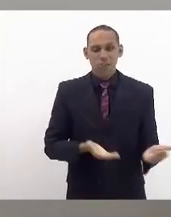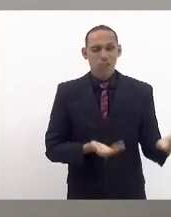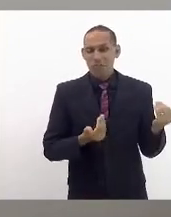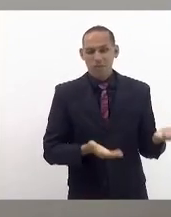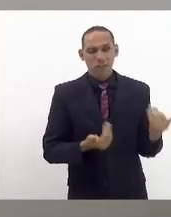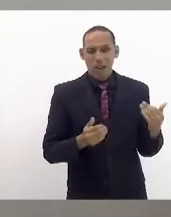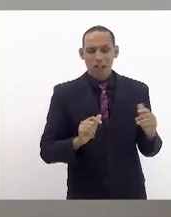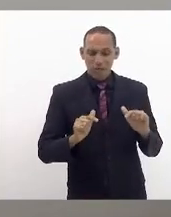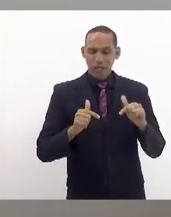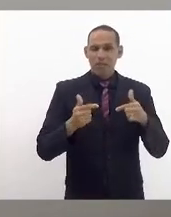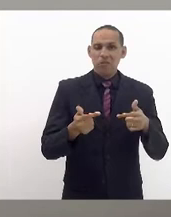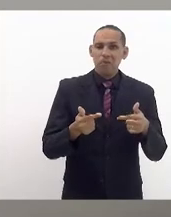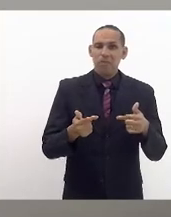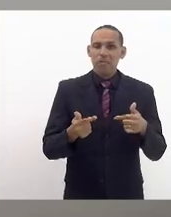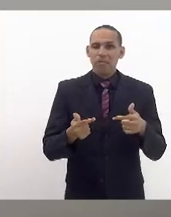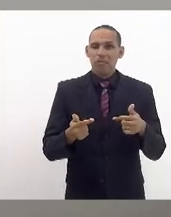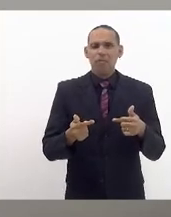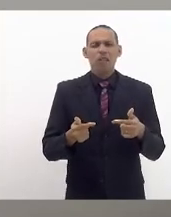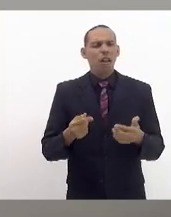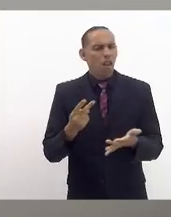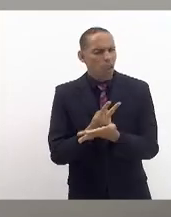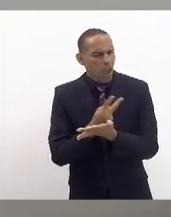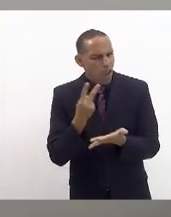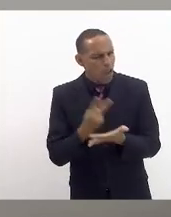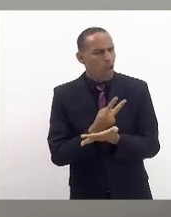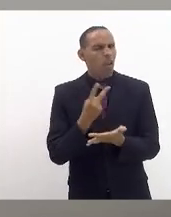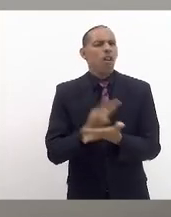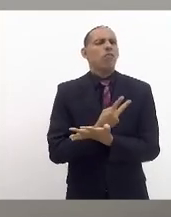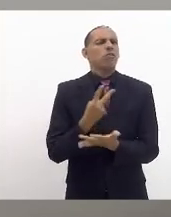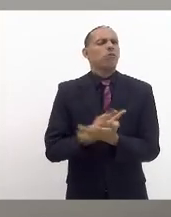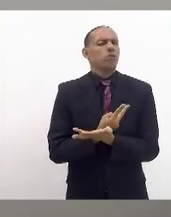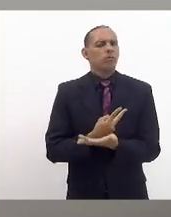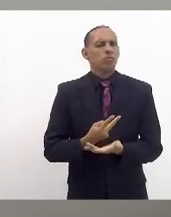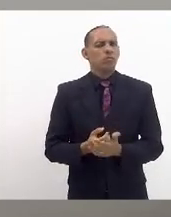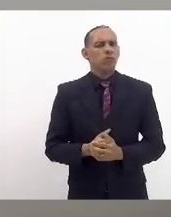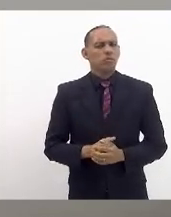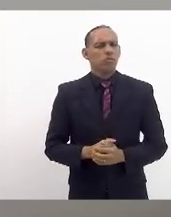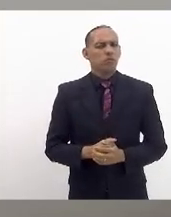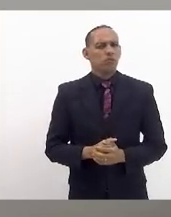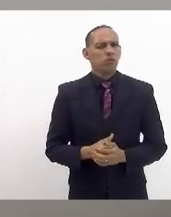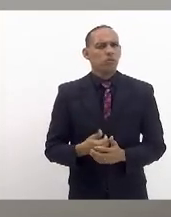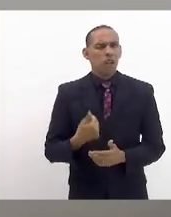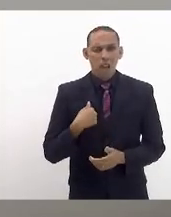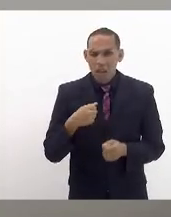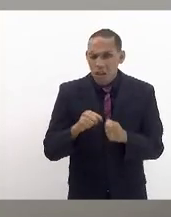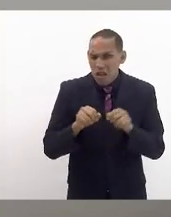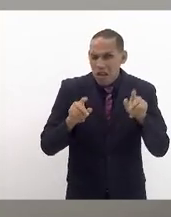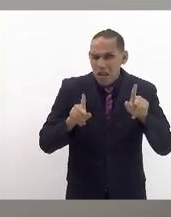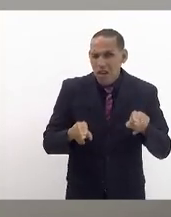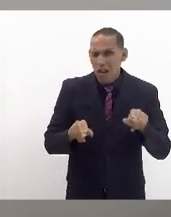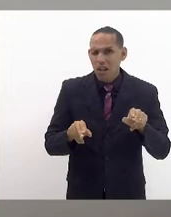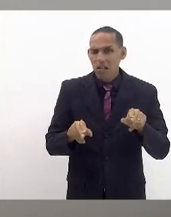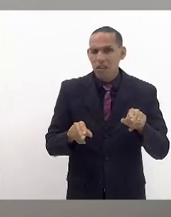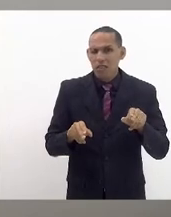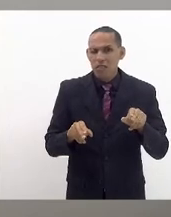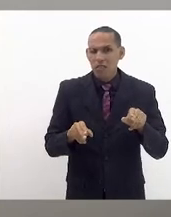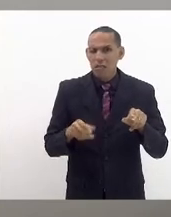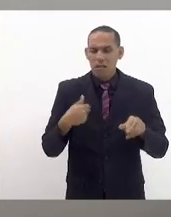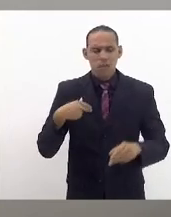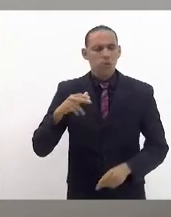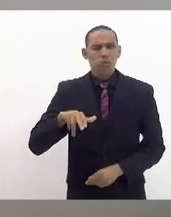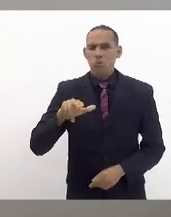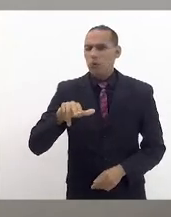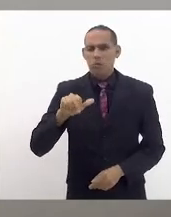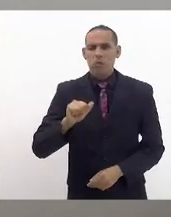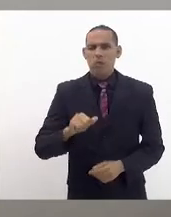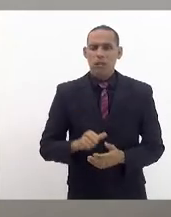atitude que aqui é muito reprovável. Isso, eu não faria isso, por isso não vou dizer se fosse eu que nunca